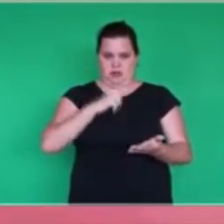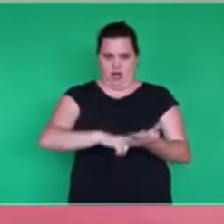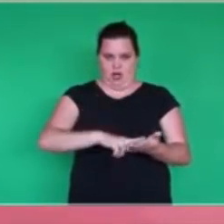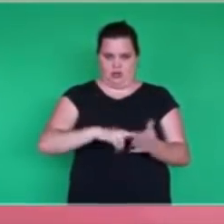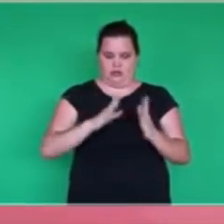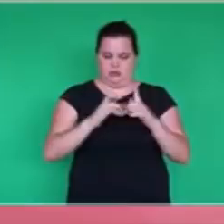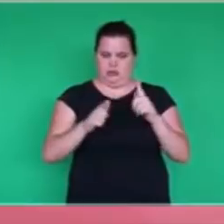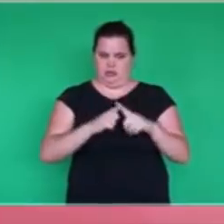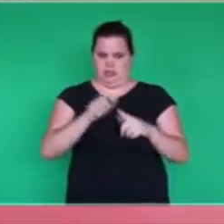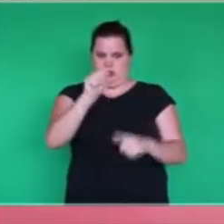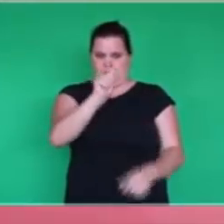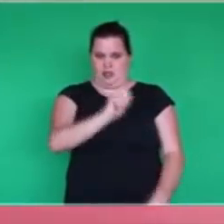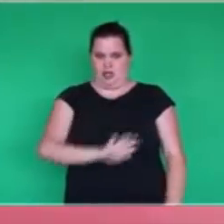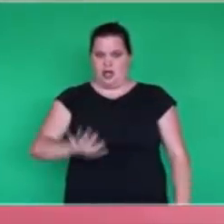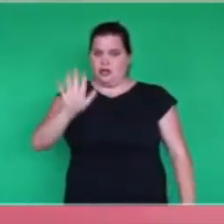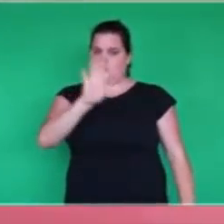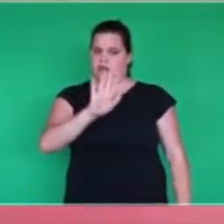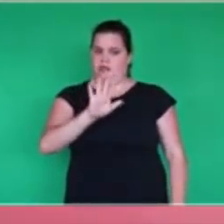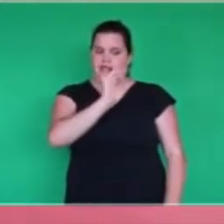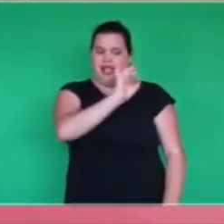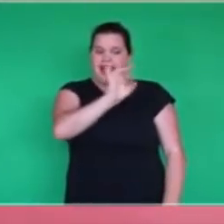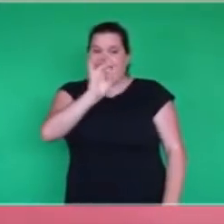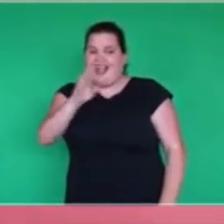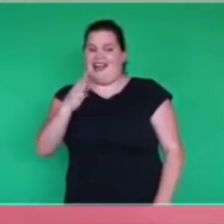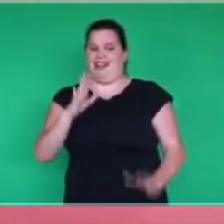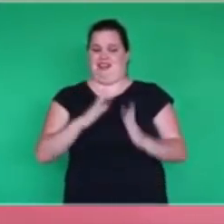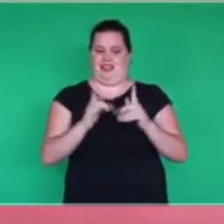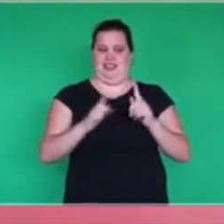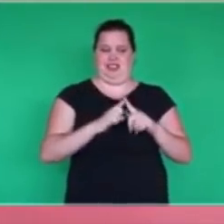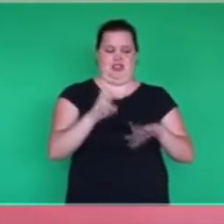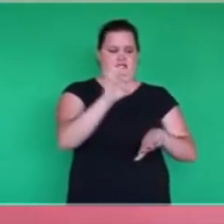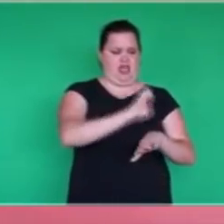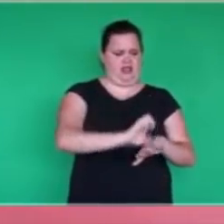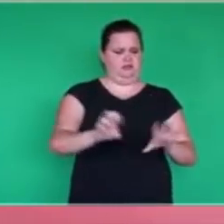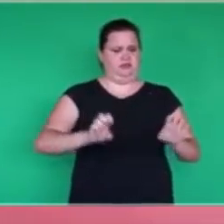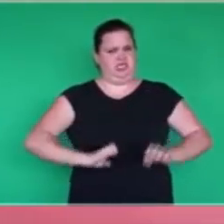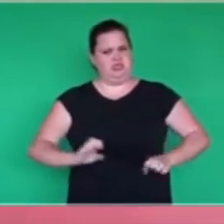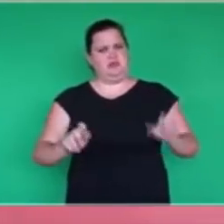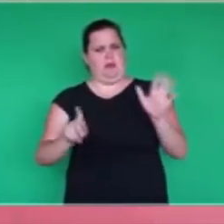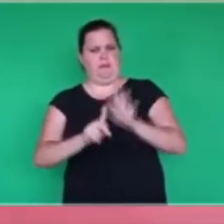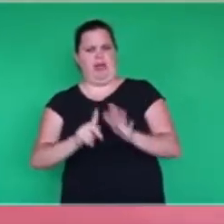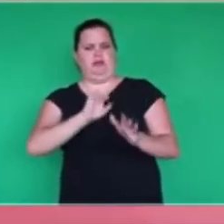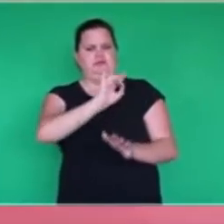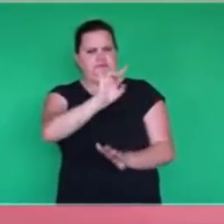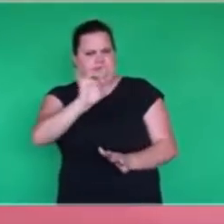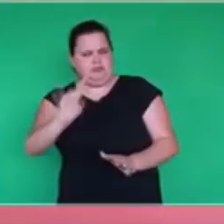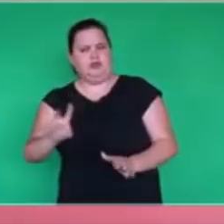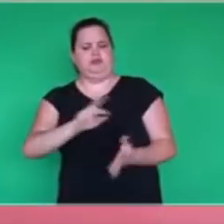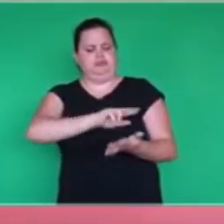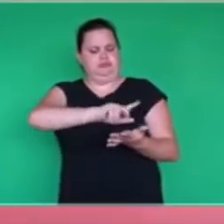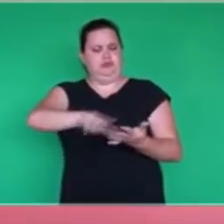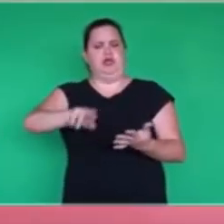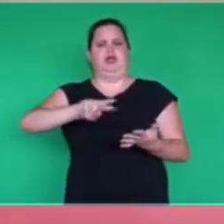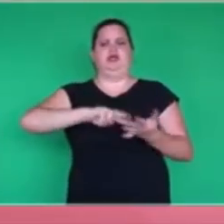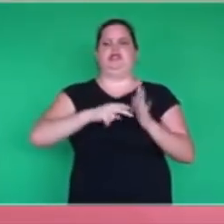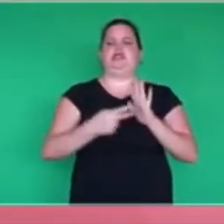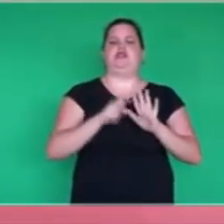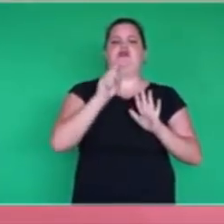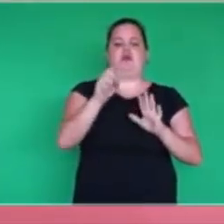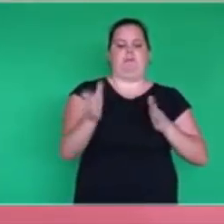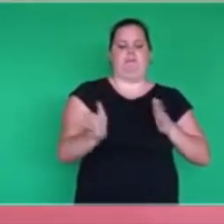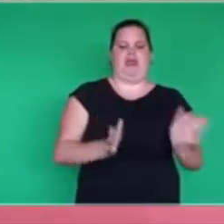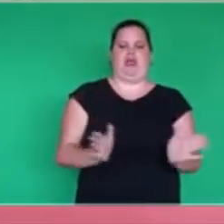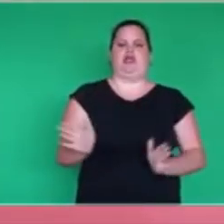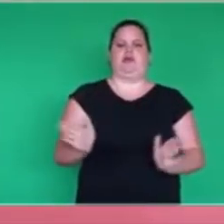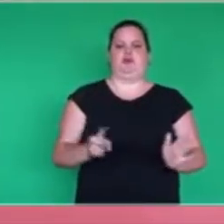e cada igreja fala de um momento, e os últimos momentos estão entre Filadélfia e Laodiceia, que é o tempo que